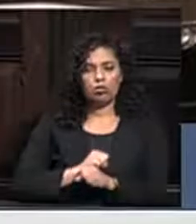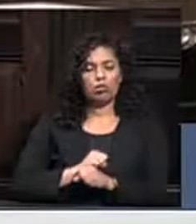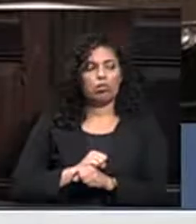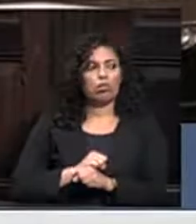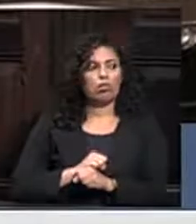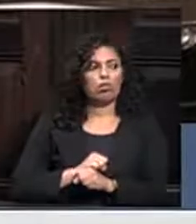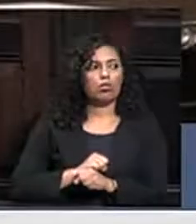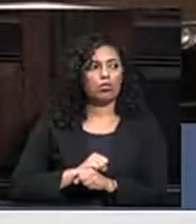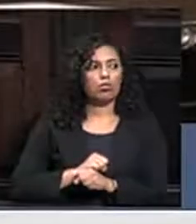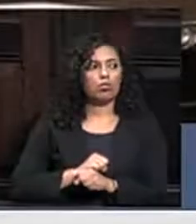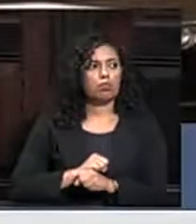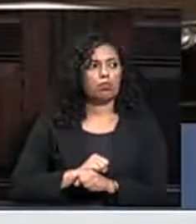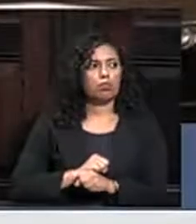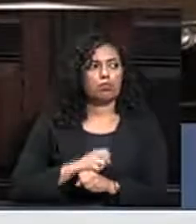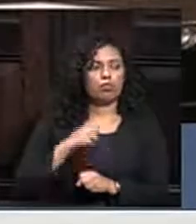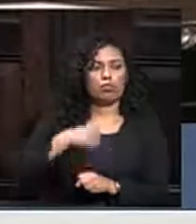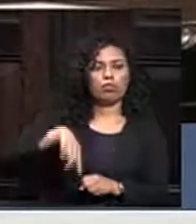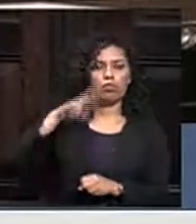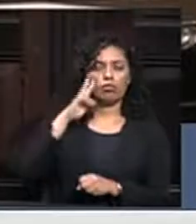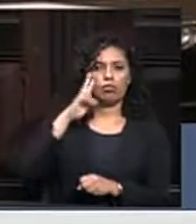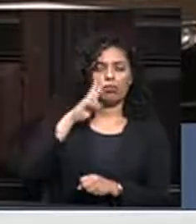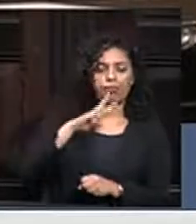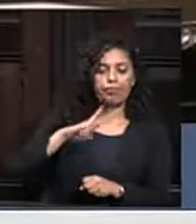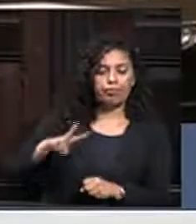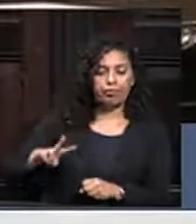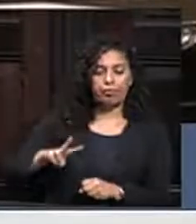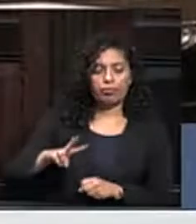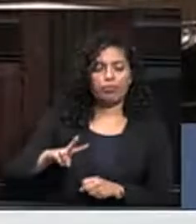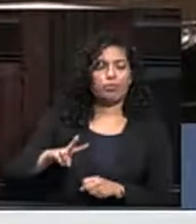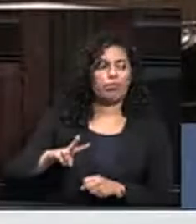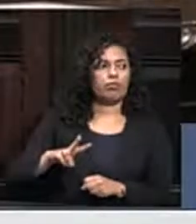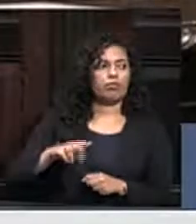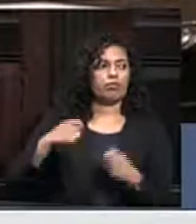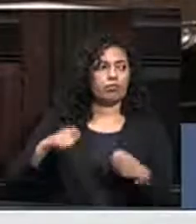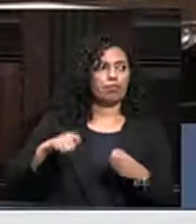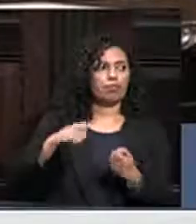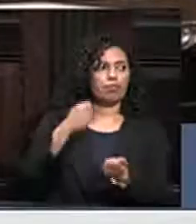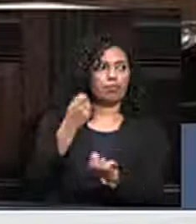investimentos, e que temos com restos a pagar, nada mais, nada